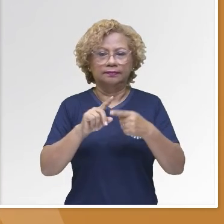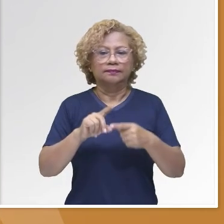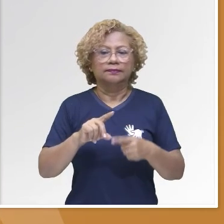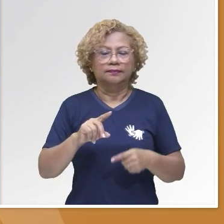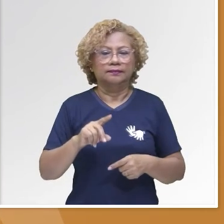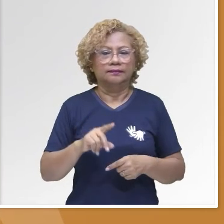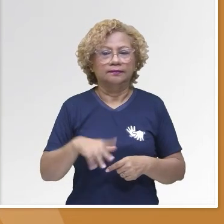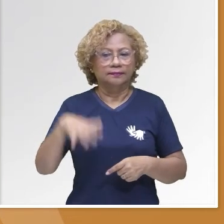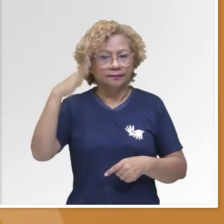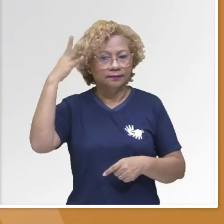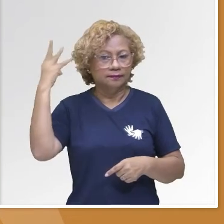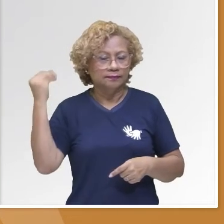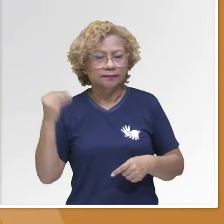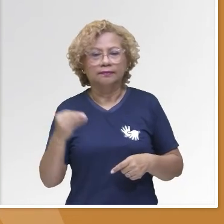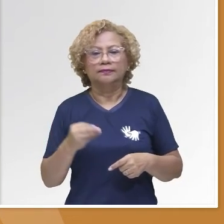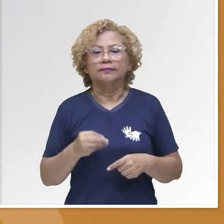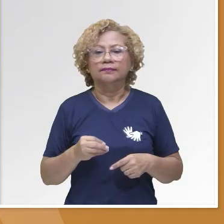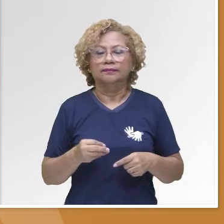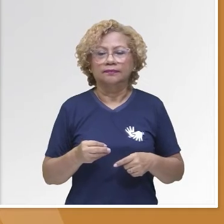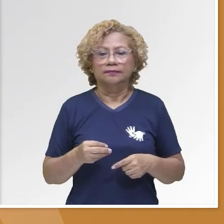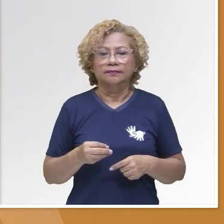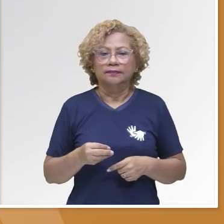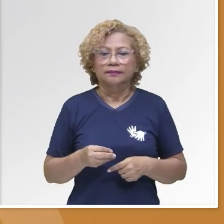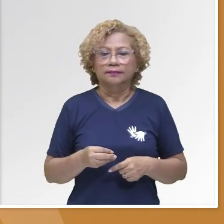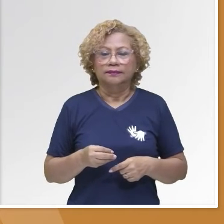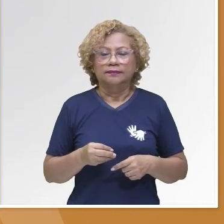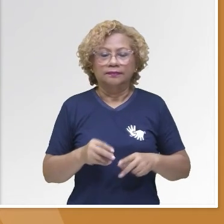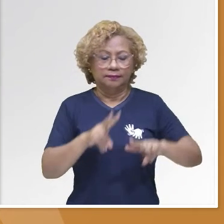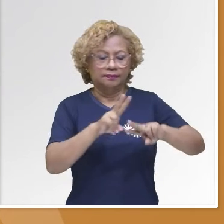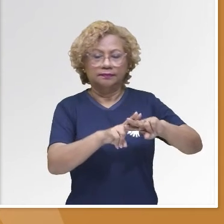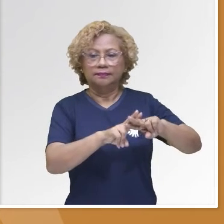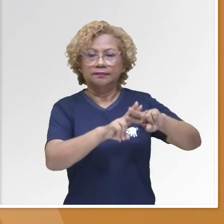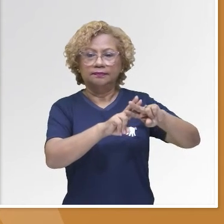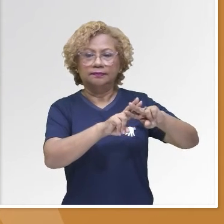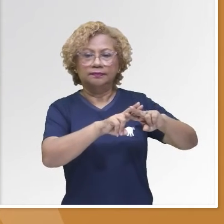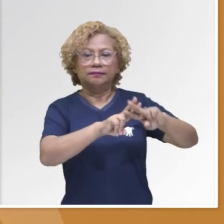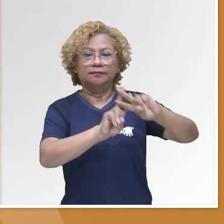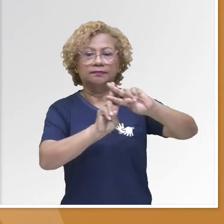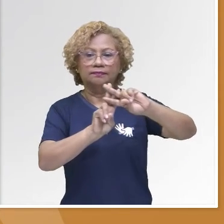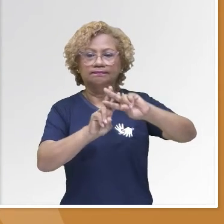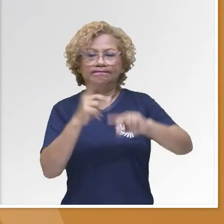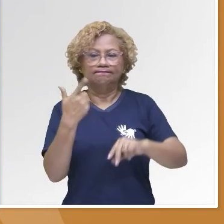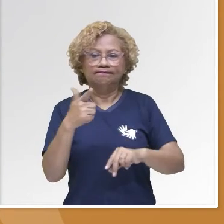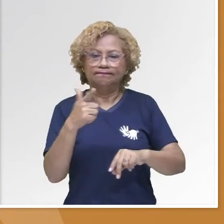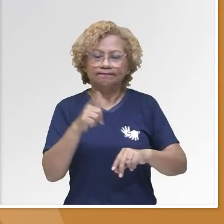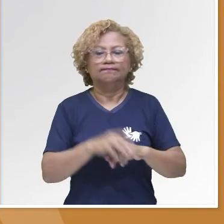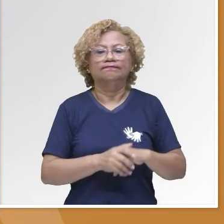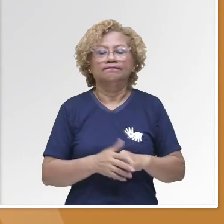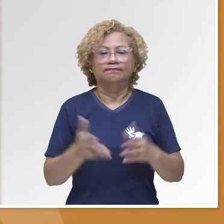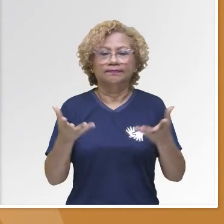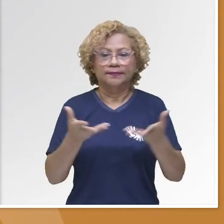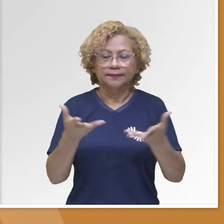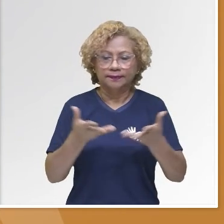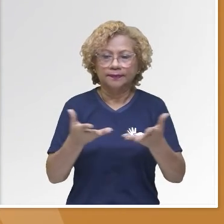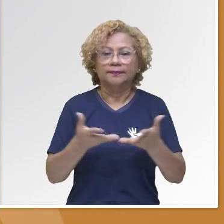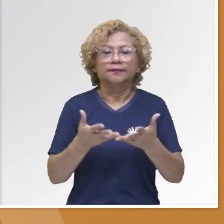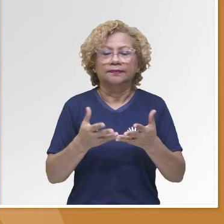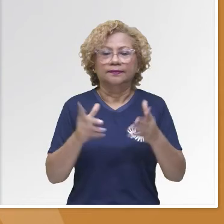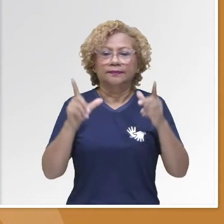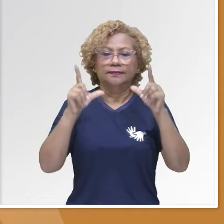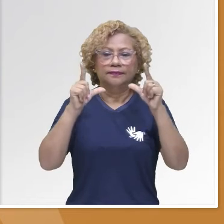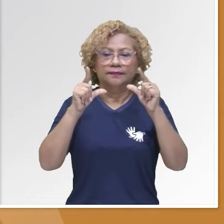Estão diminuindo a quantidade de maternidades, porque a gente vai verificar aí que em relação à população europeia está